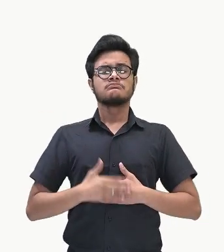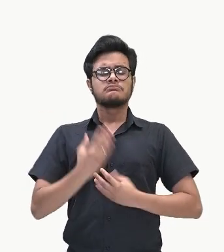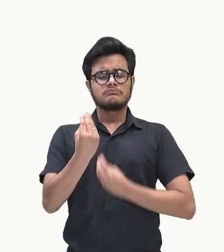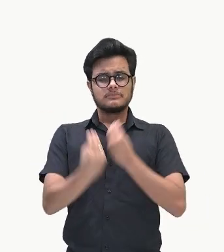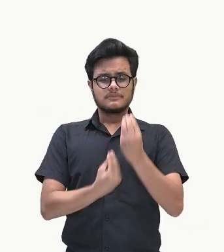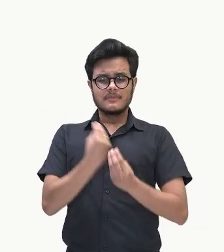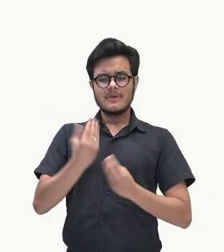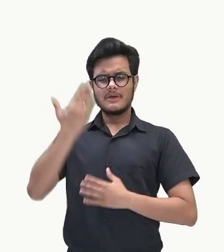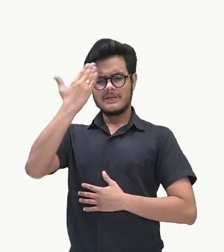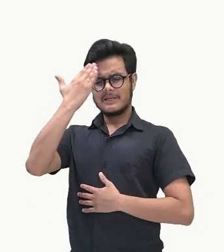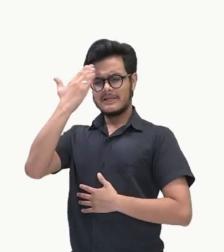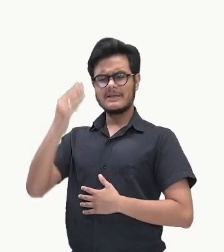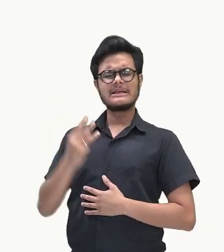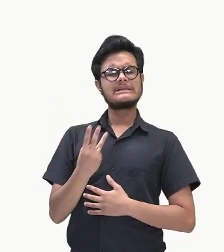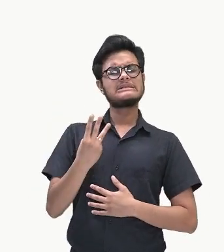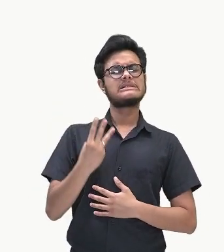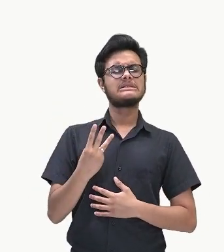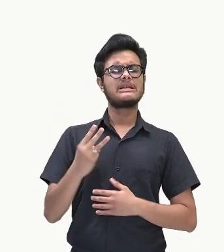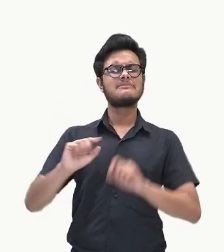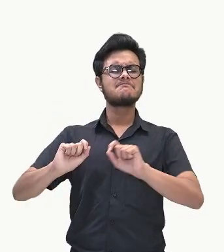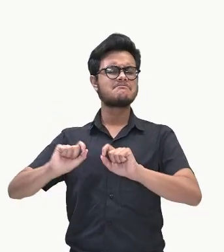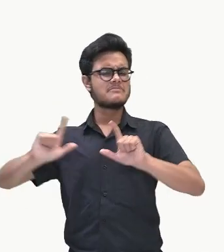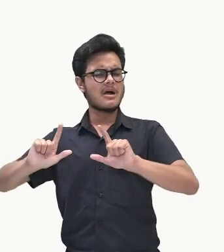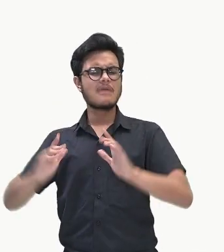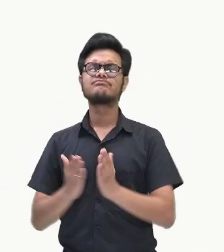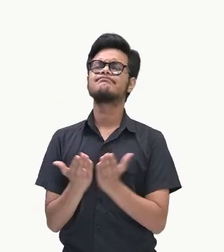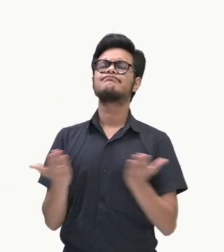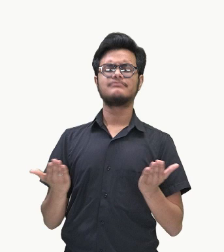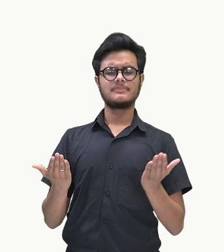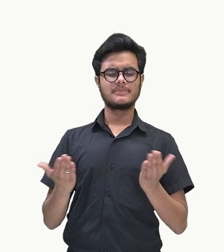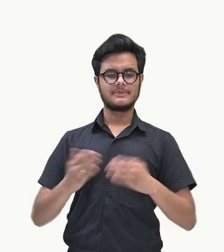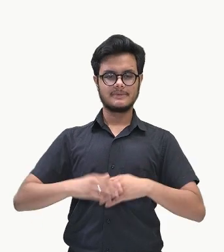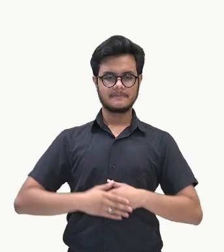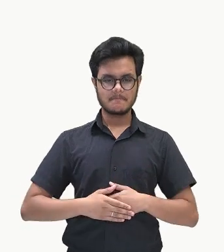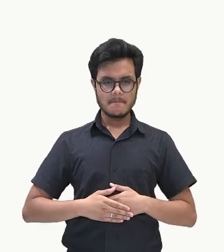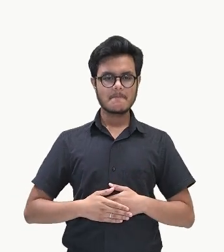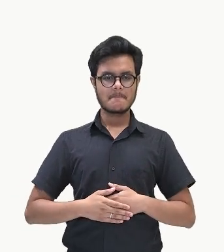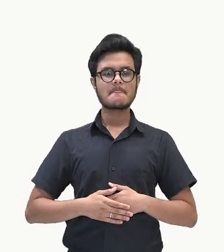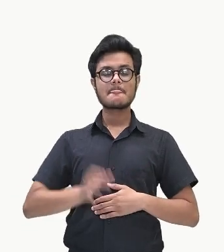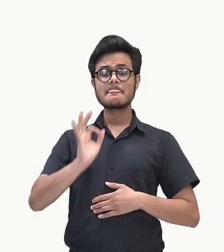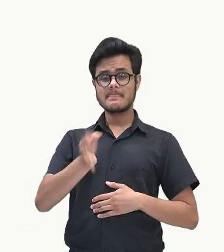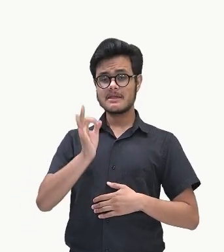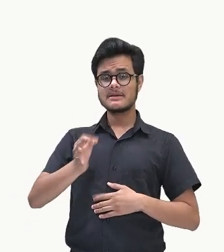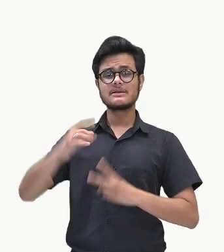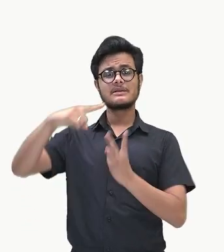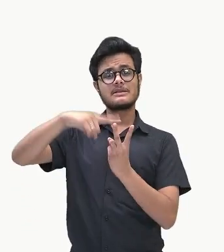número é maior? Quem vai me dizer o número maior é exatamente o nosso